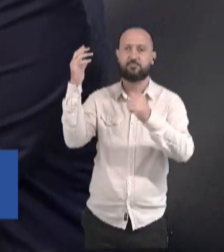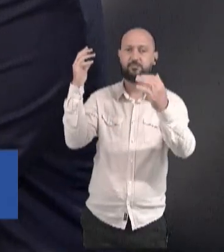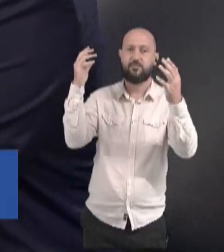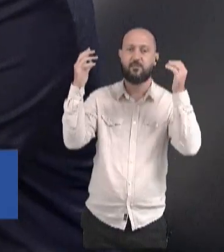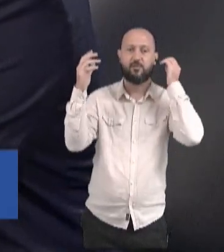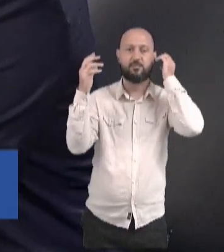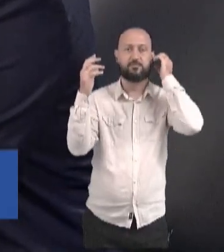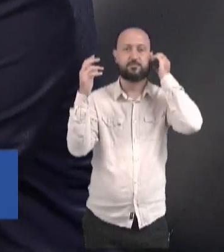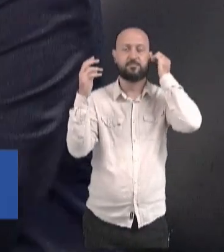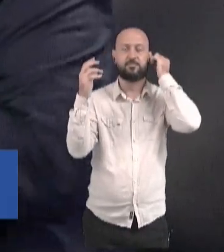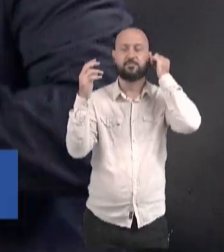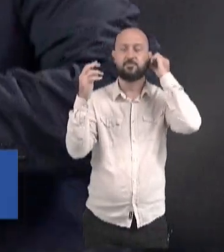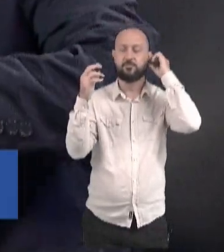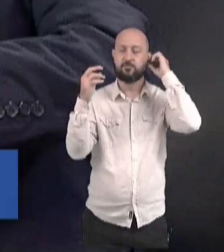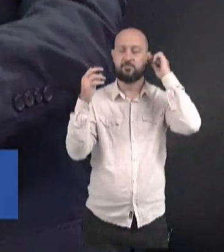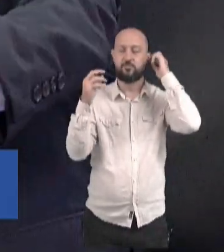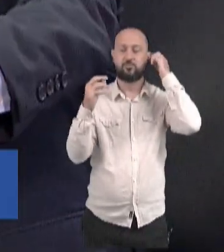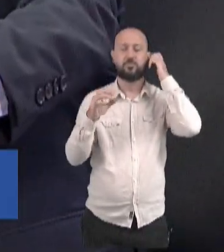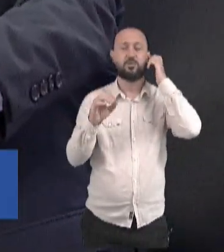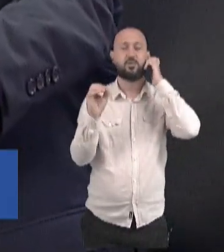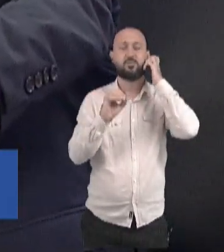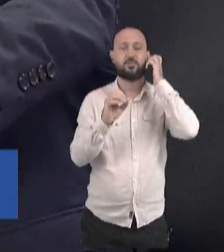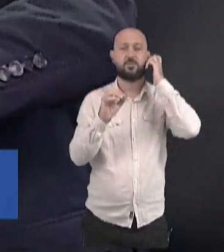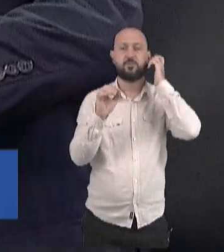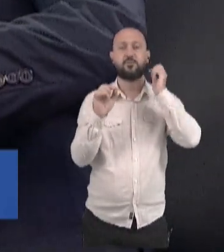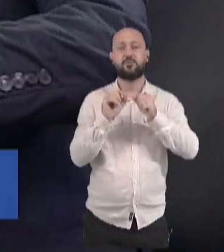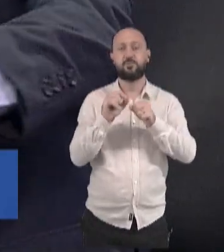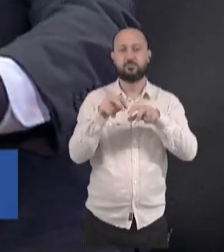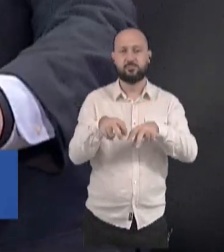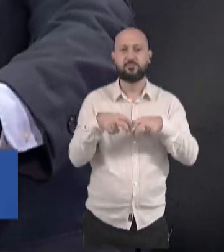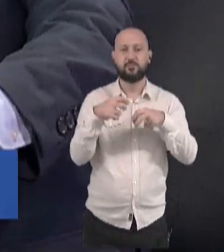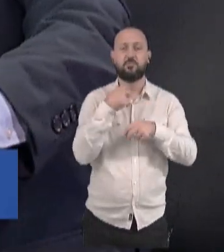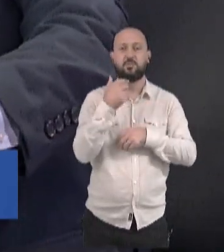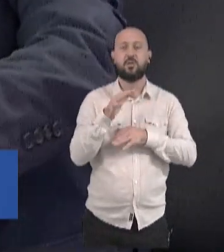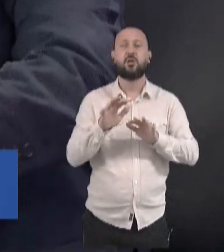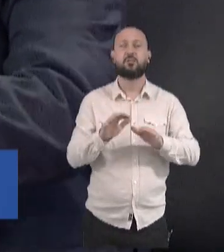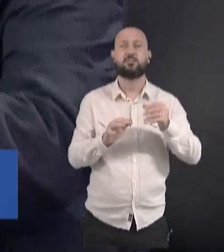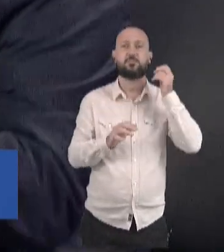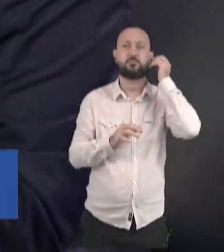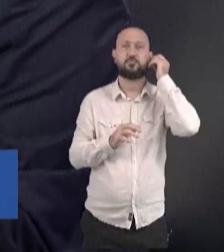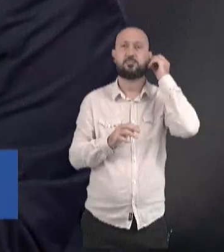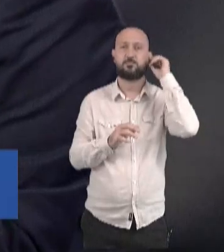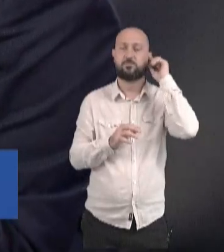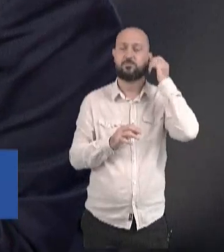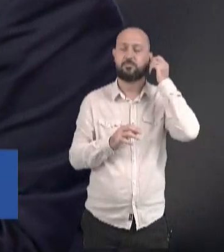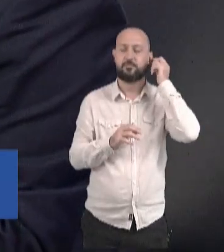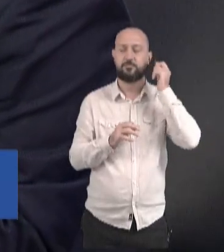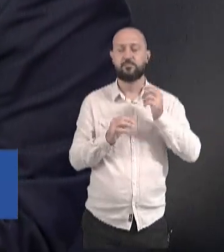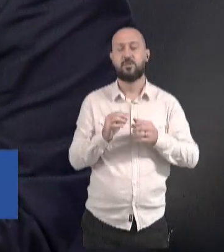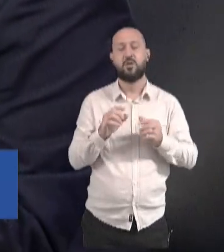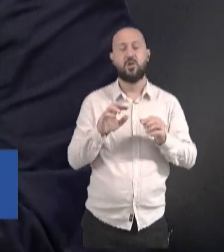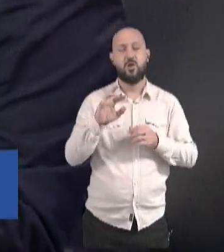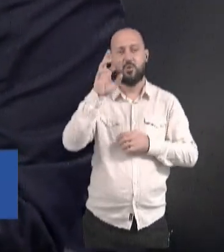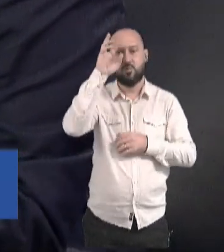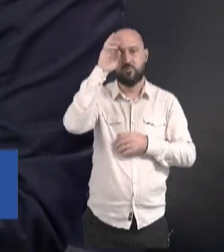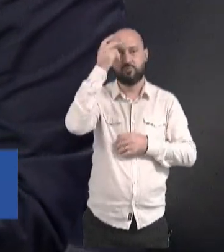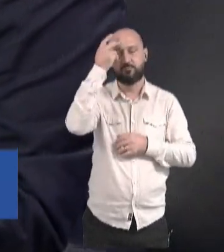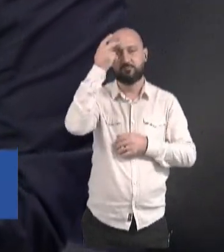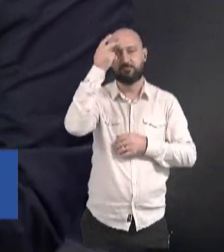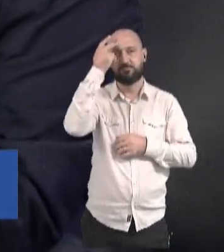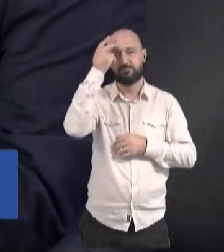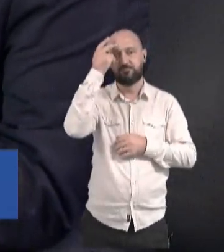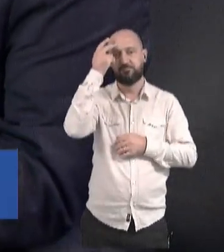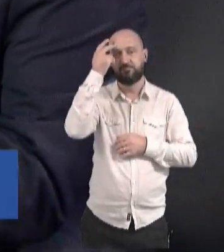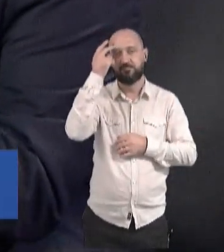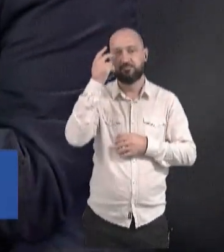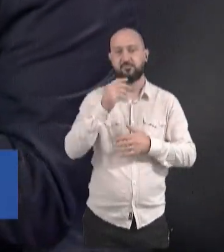ambientalistas, sustentáveis e zero de produção, ninguém quer produzir, não, exatamente o contrário,